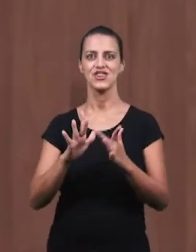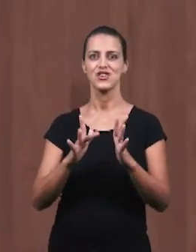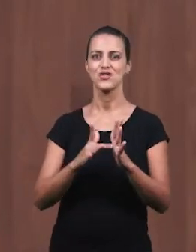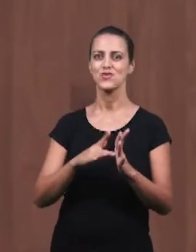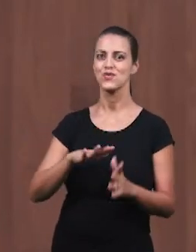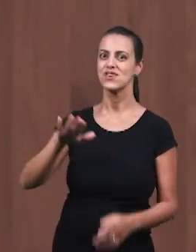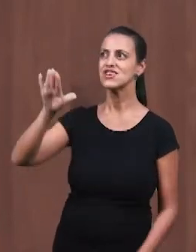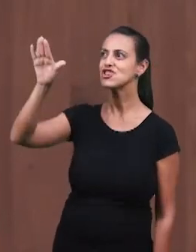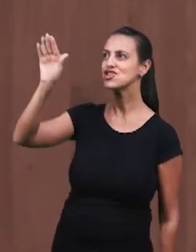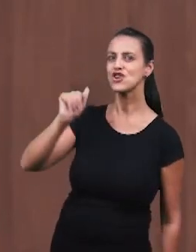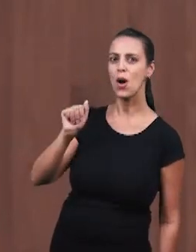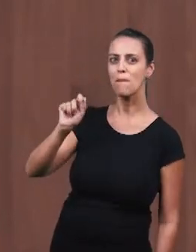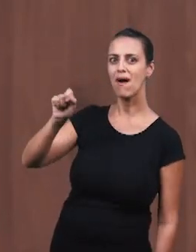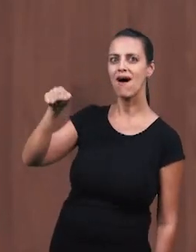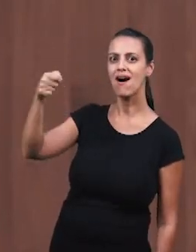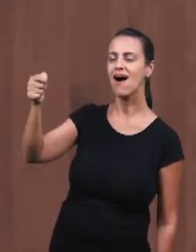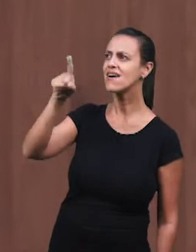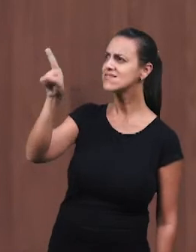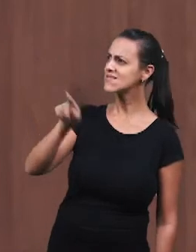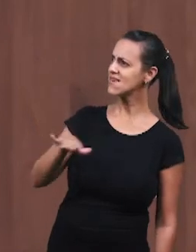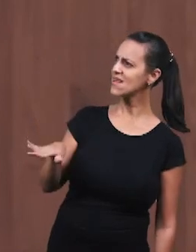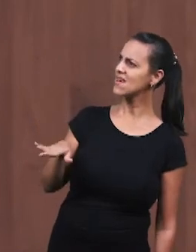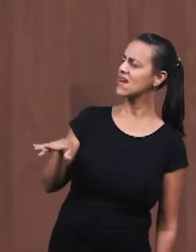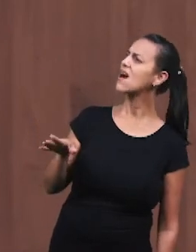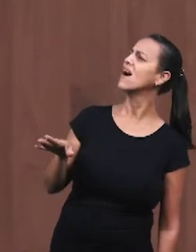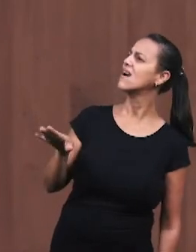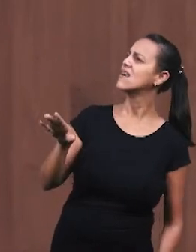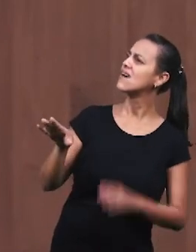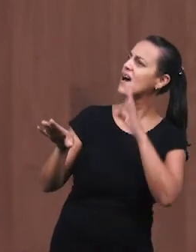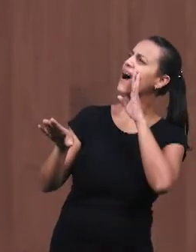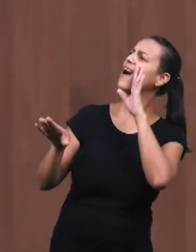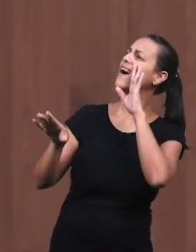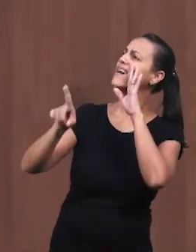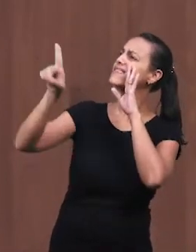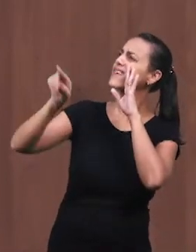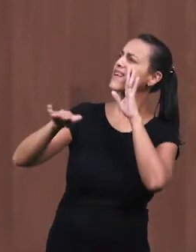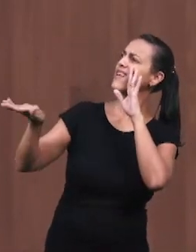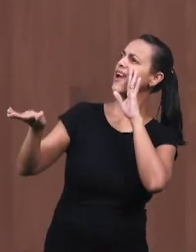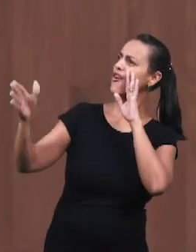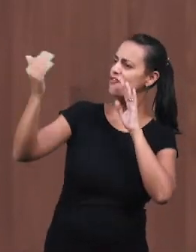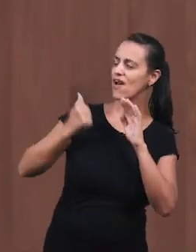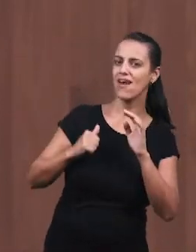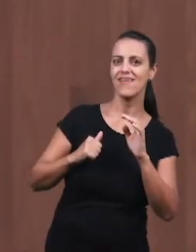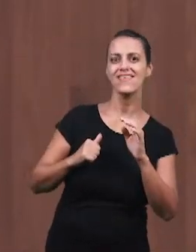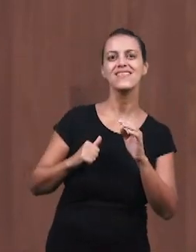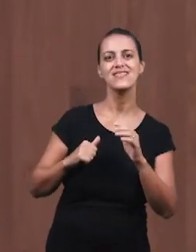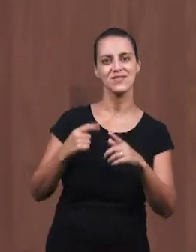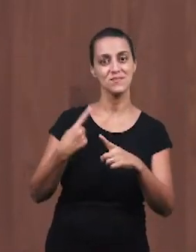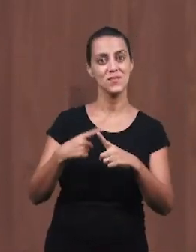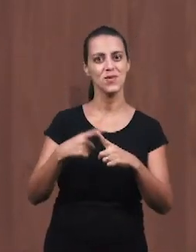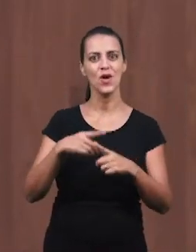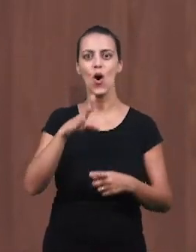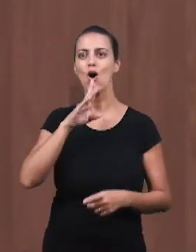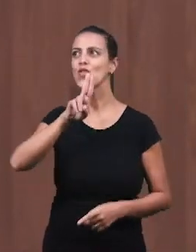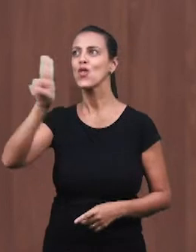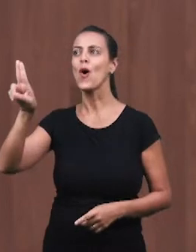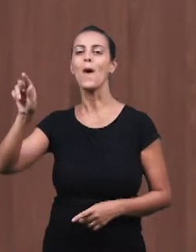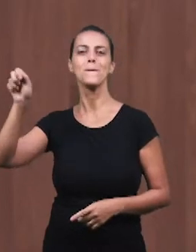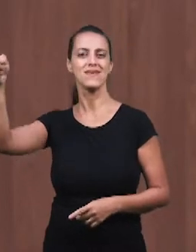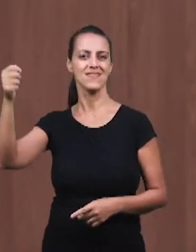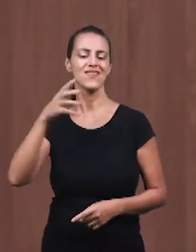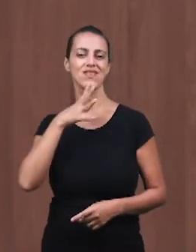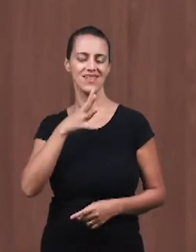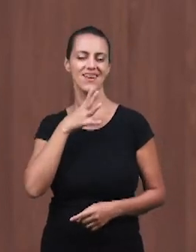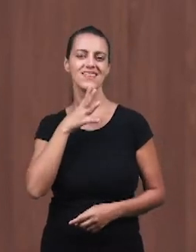ele chama Zaqueu pelo nome, ele estava mostrando ali como foi feita a eleição de Zaqueu, a eleição pelo